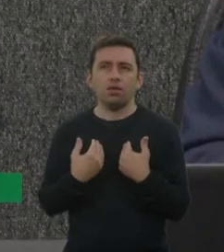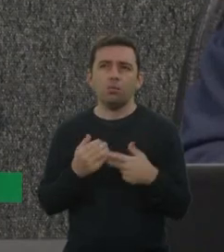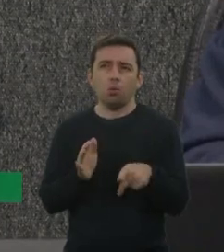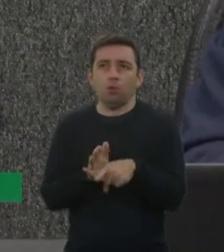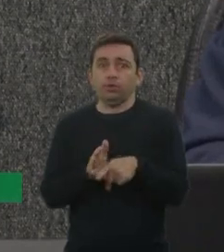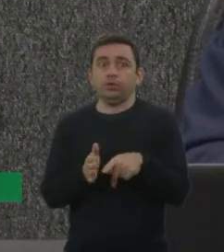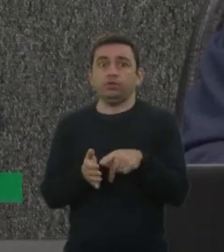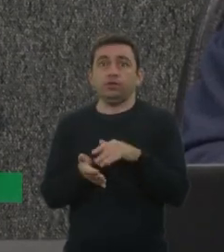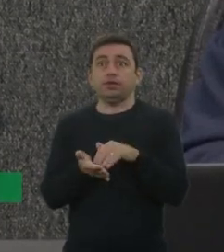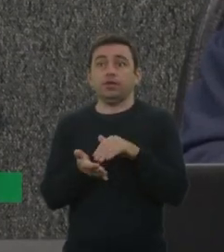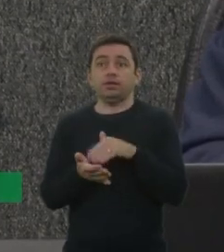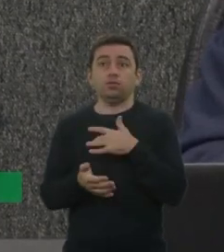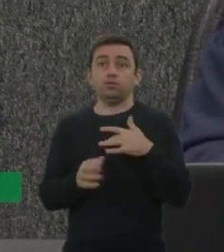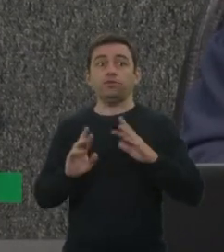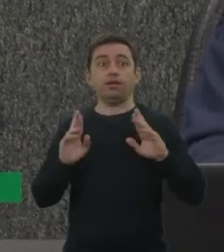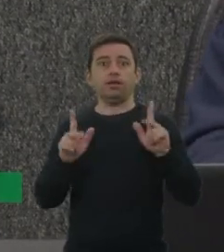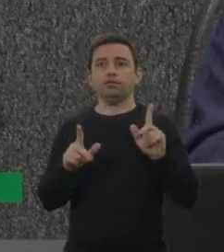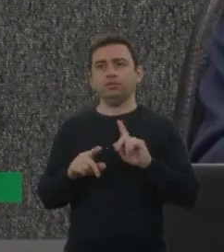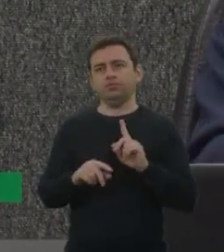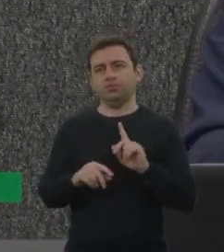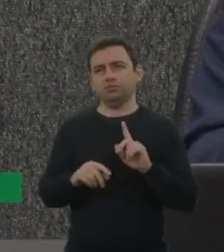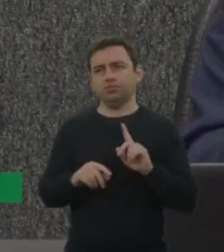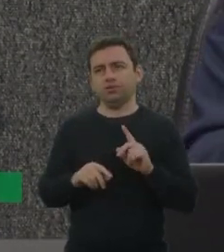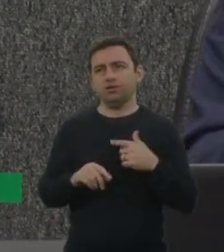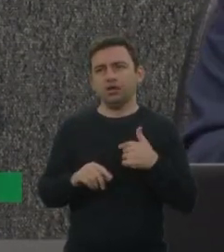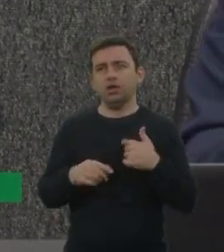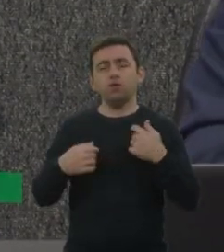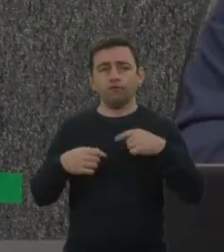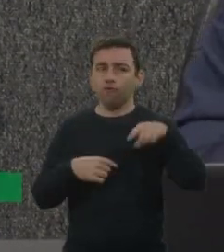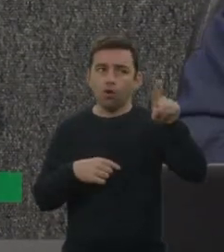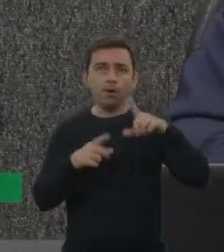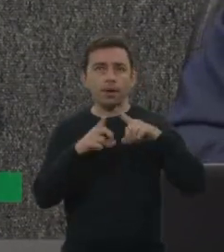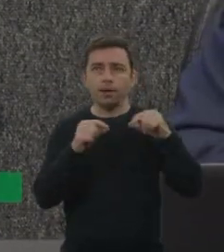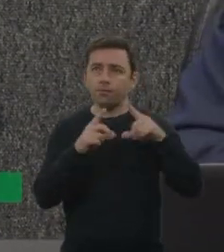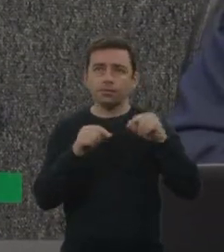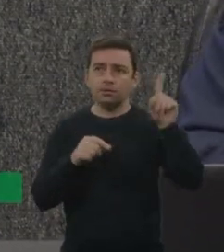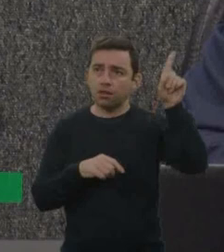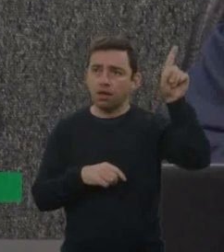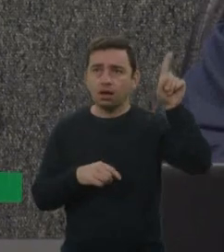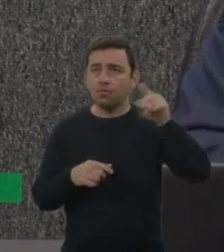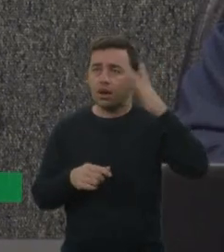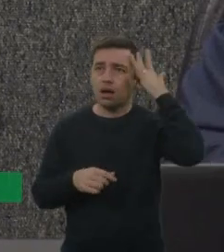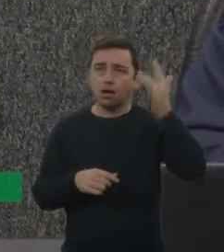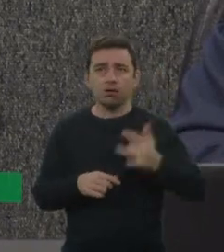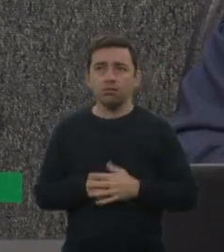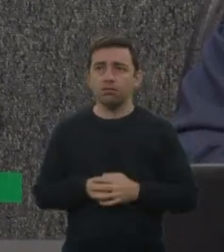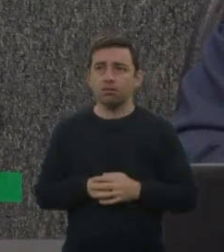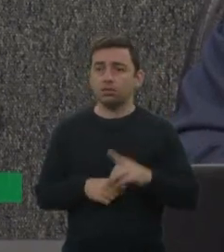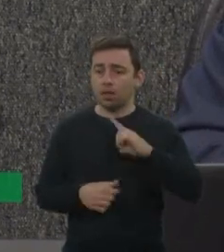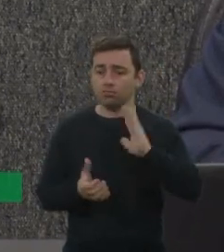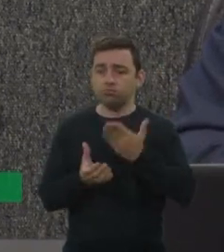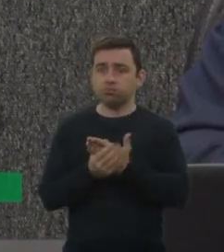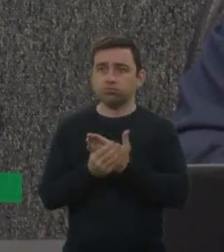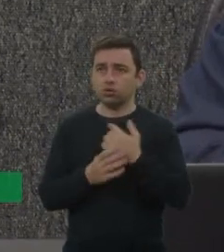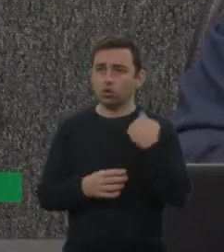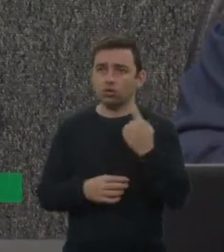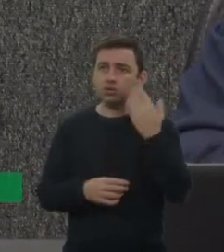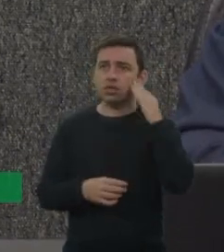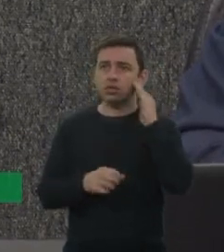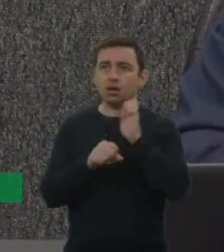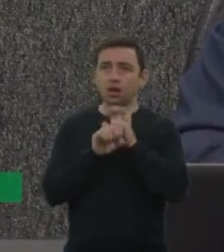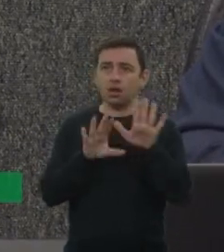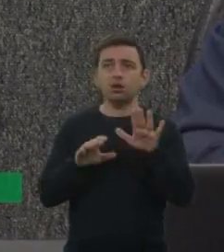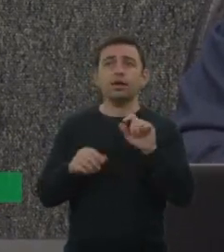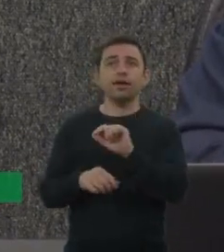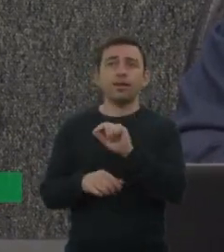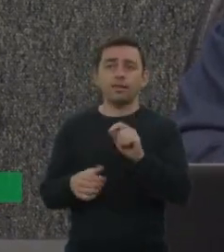diferente, eu estou indo para Brasília amanhã, uma das minhas pautas é uma ação judicial que, no nosso entendimento, quem tem que bancar